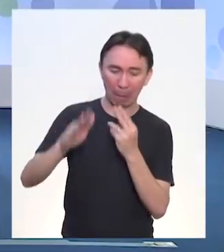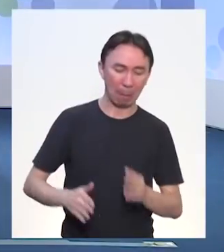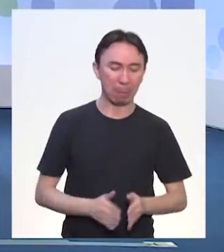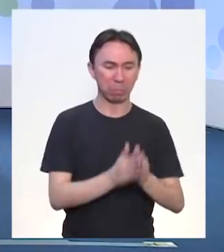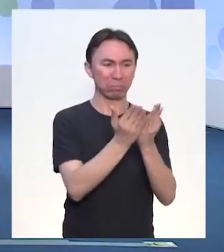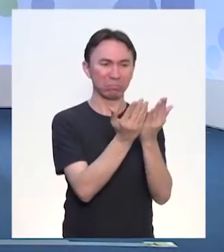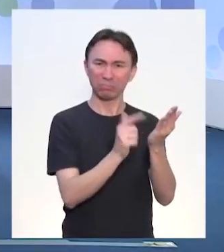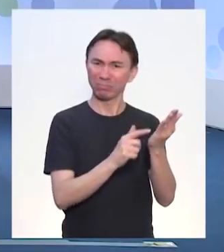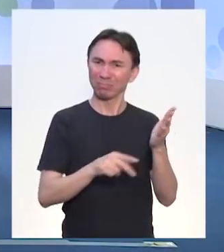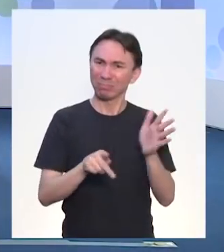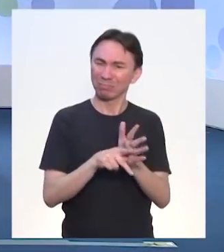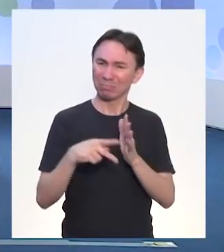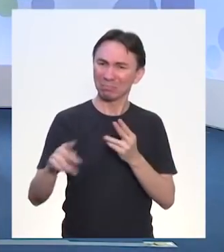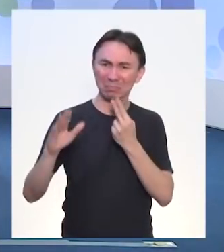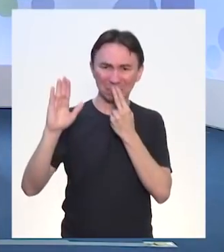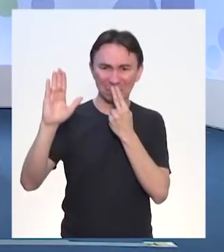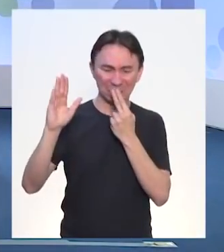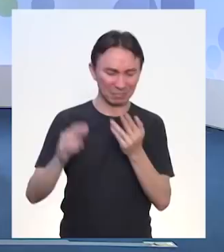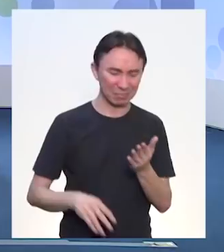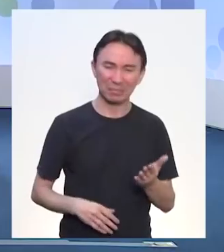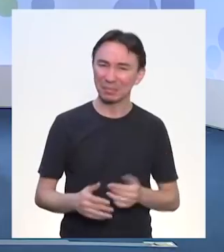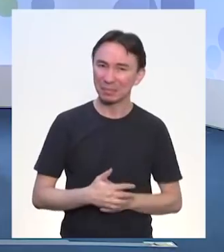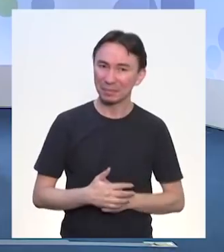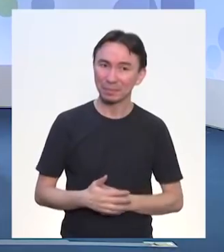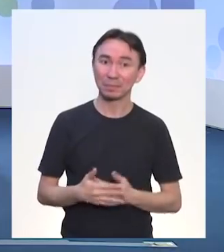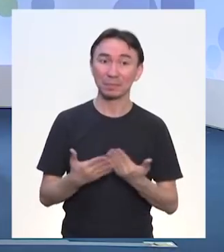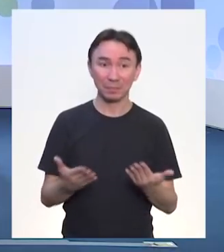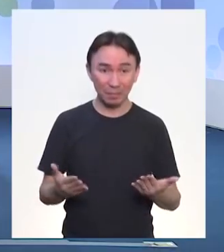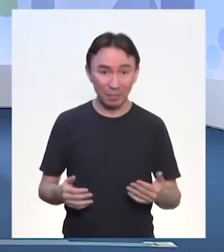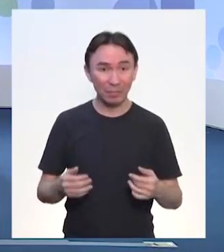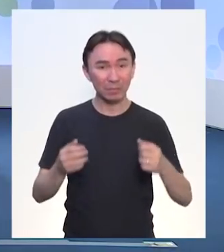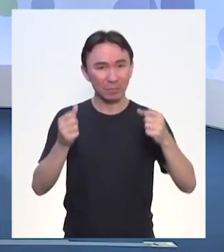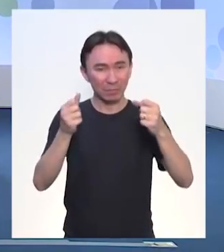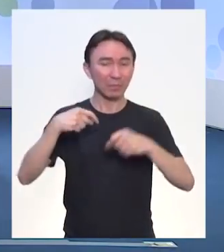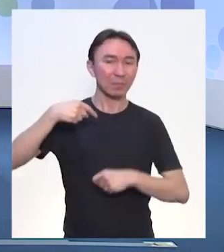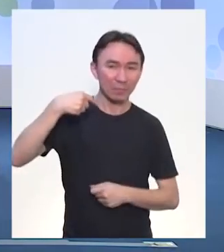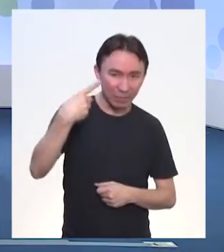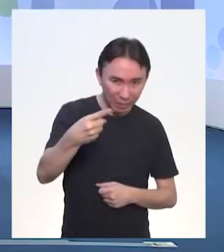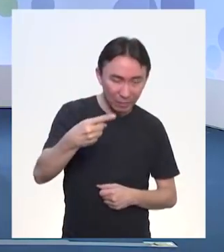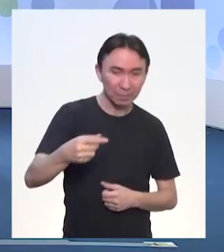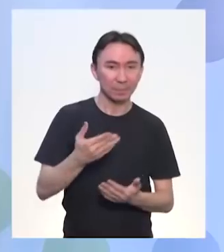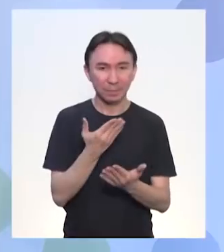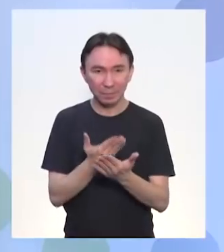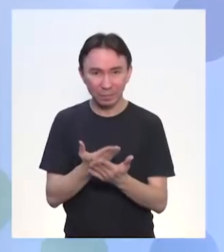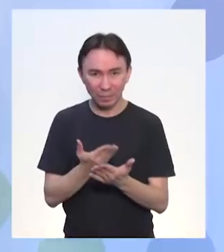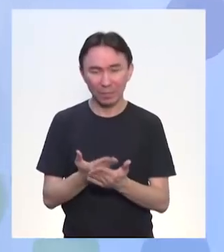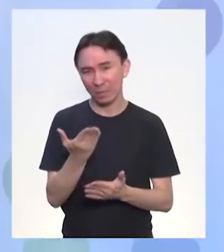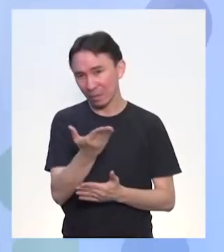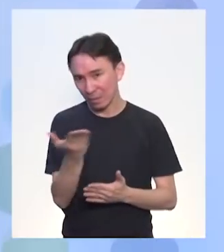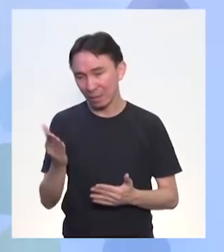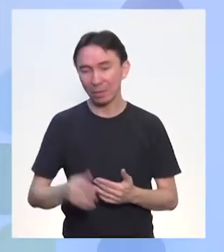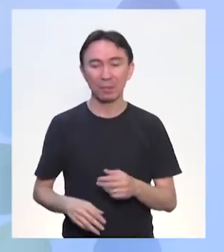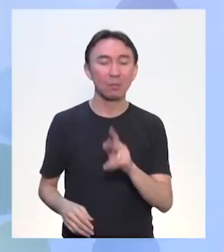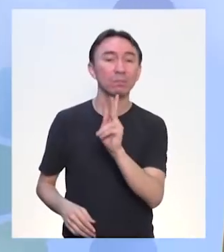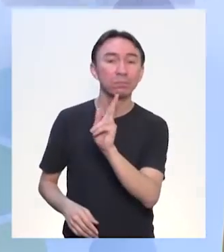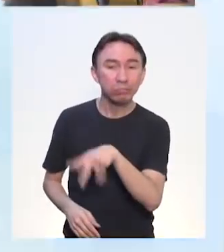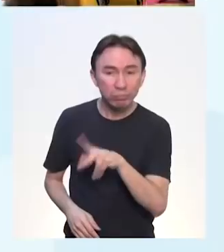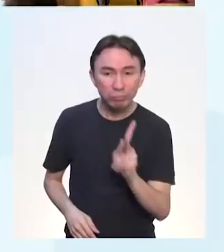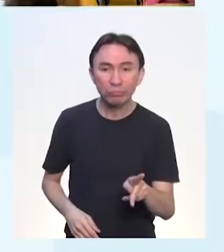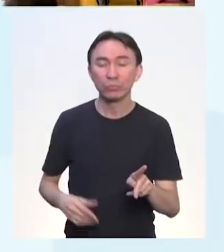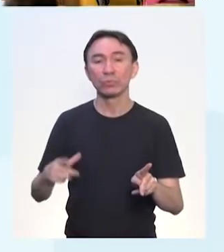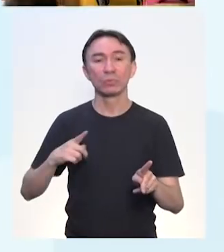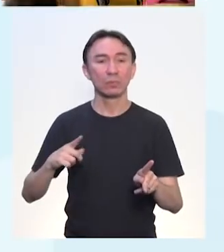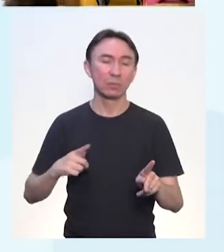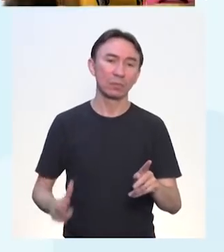próximo para terminar a aula. A professora já antecipou, para que, de repente, o professor e os estudantes queiram trabalhar isso também